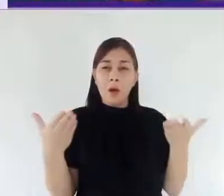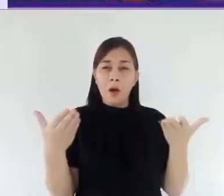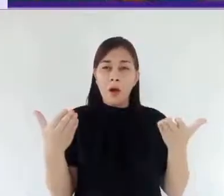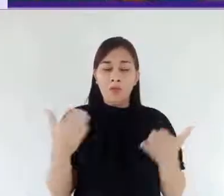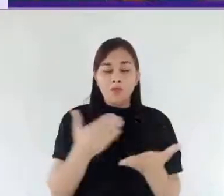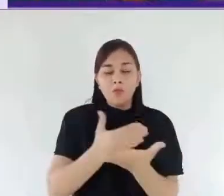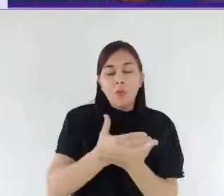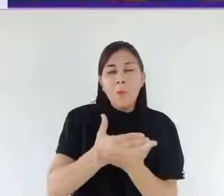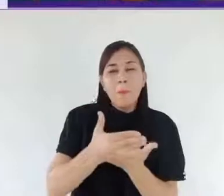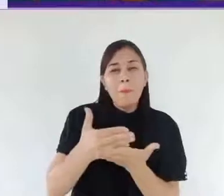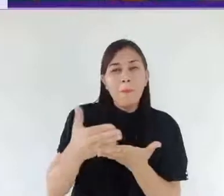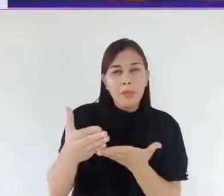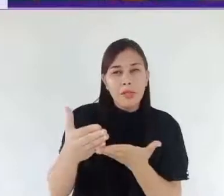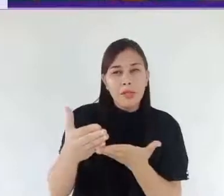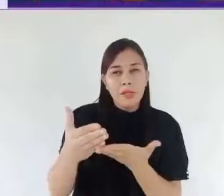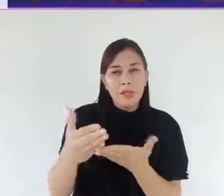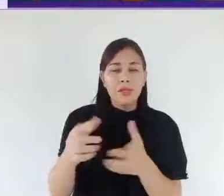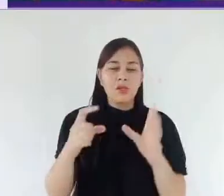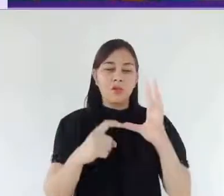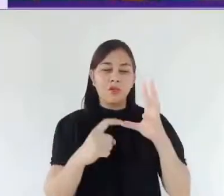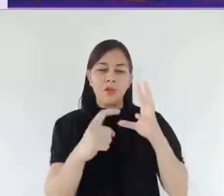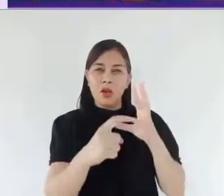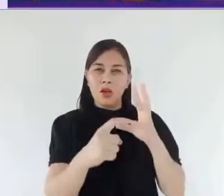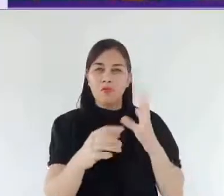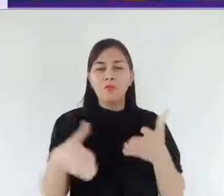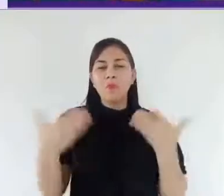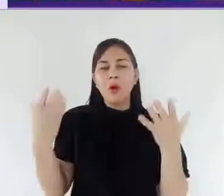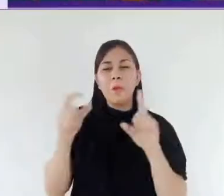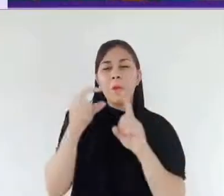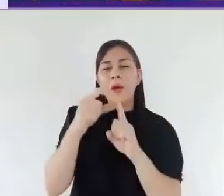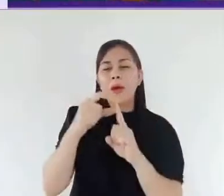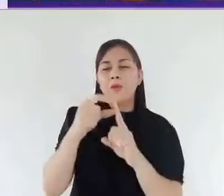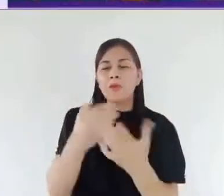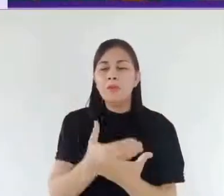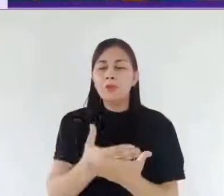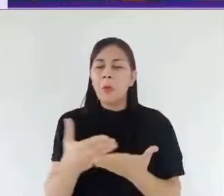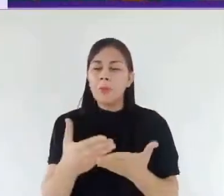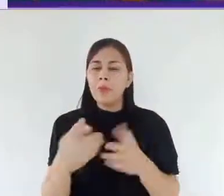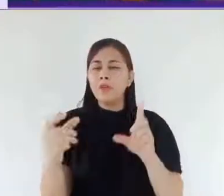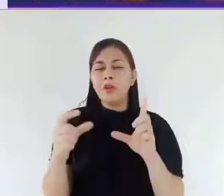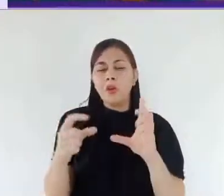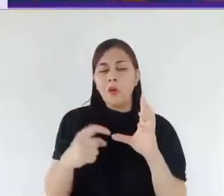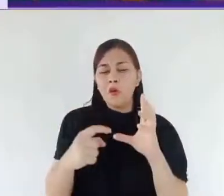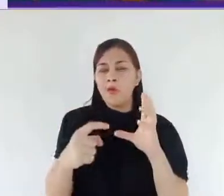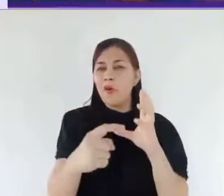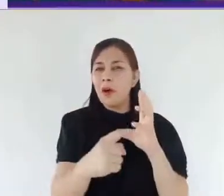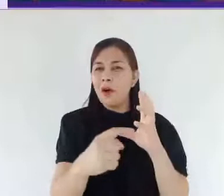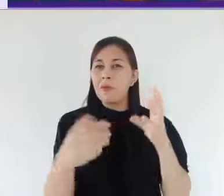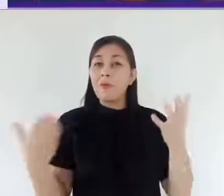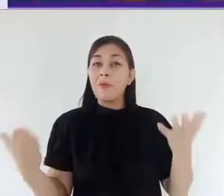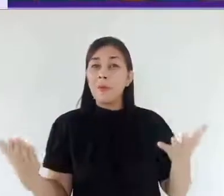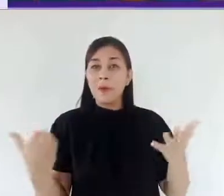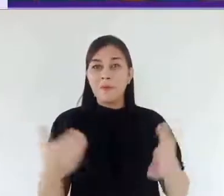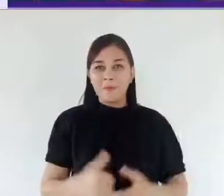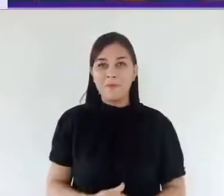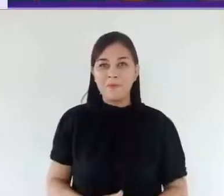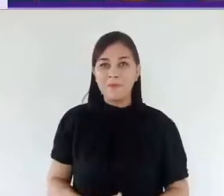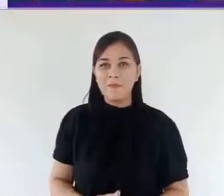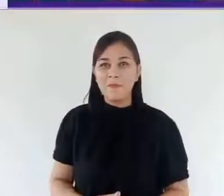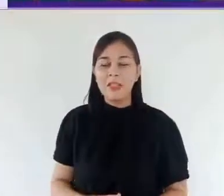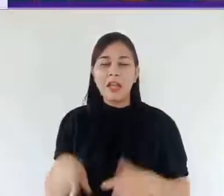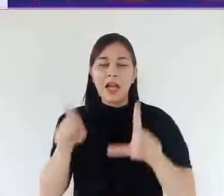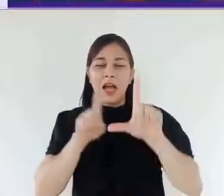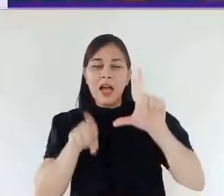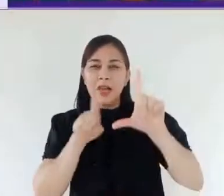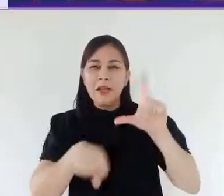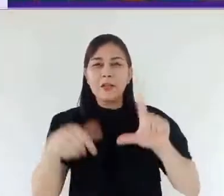começa com vogais. Será que tem alguma palavrinha aí que começa com vogal, que a letra inicial